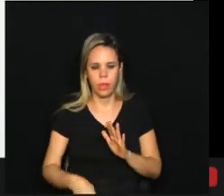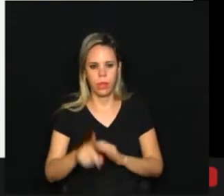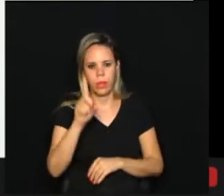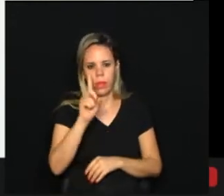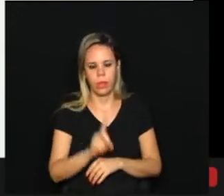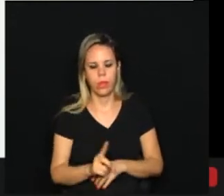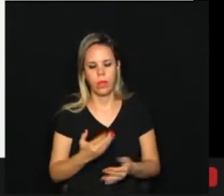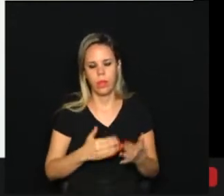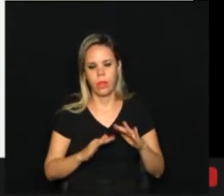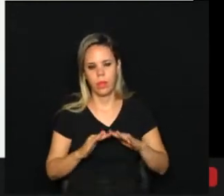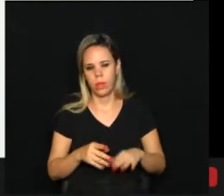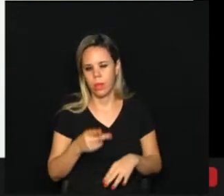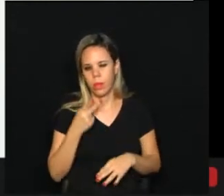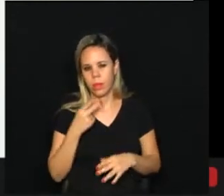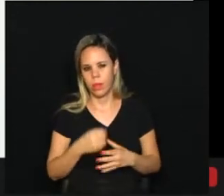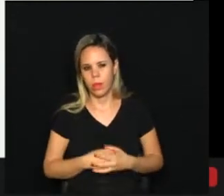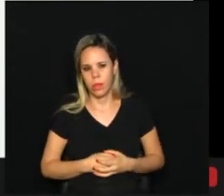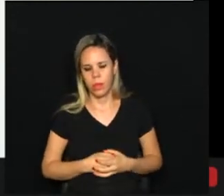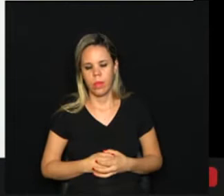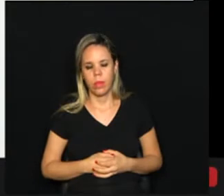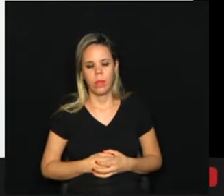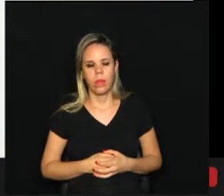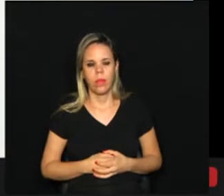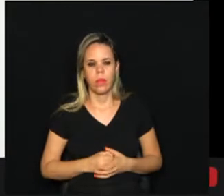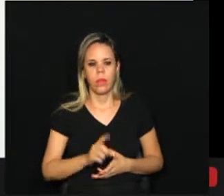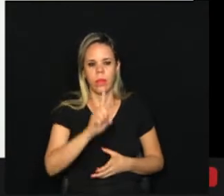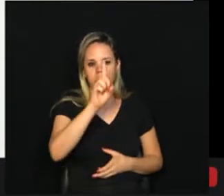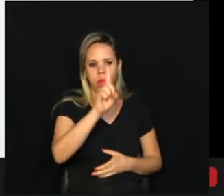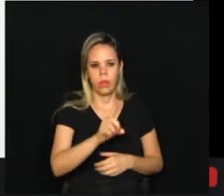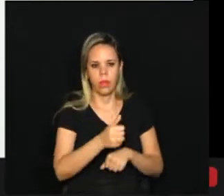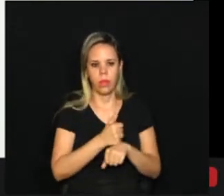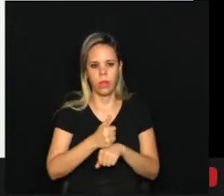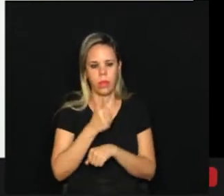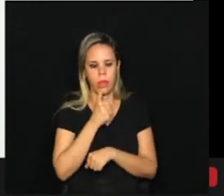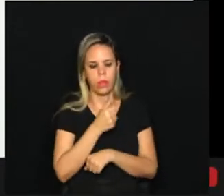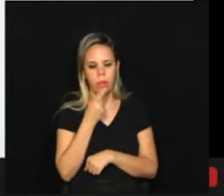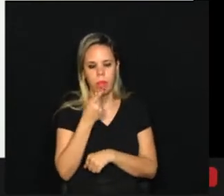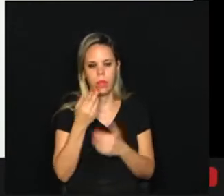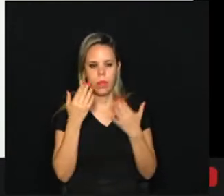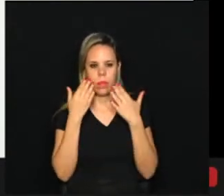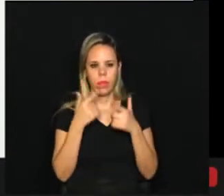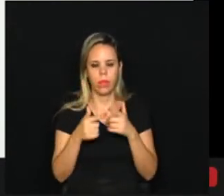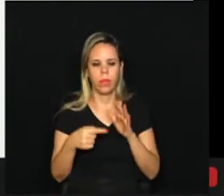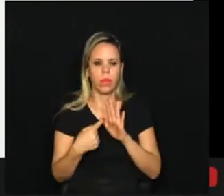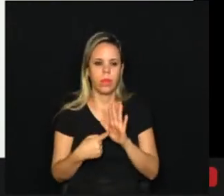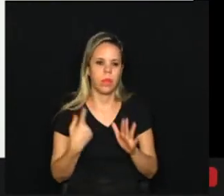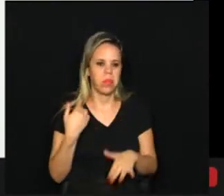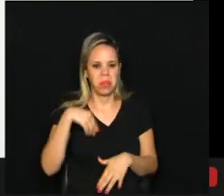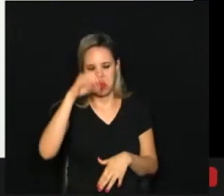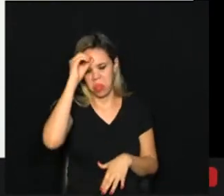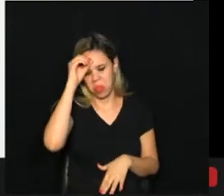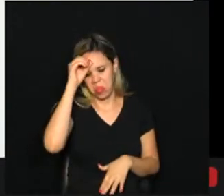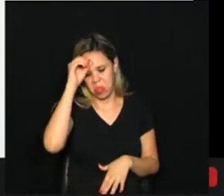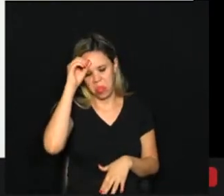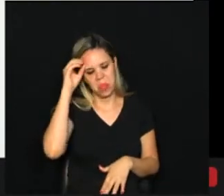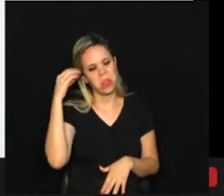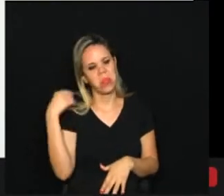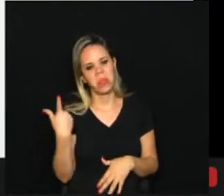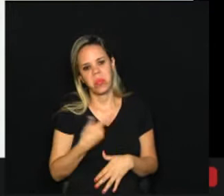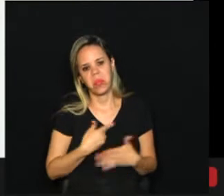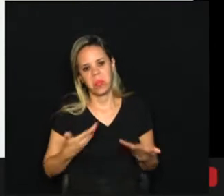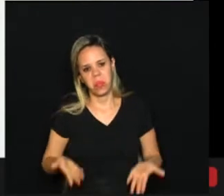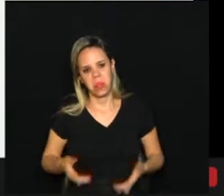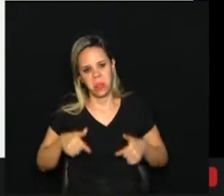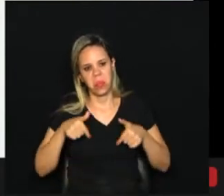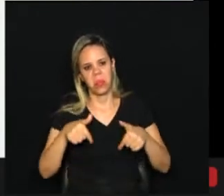da escola, a diretora fala dessa exposição, nós não saberíamos, nós não estaríamos